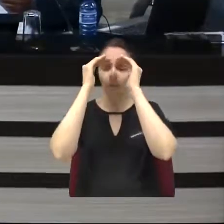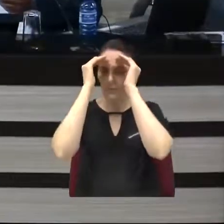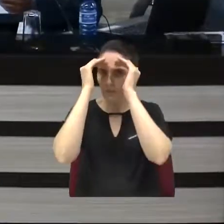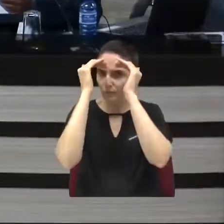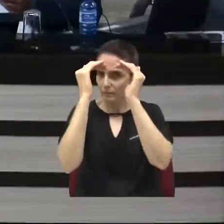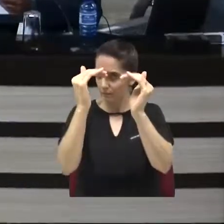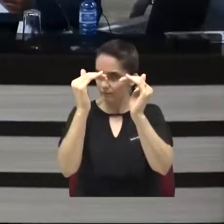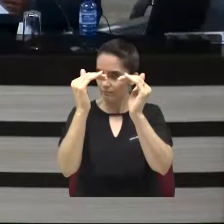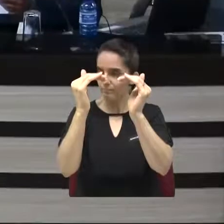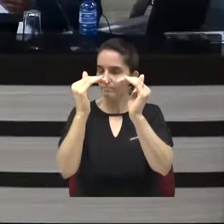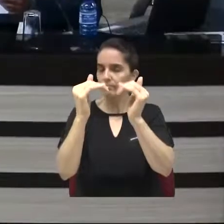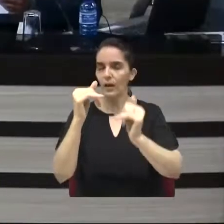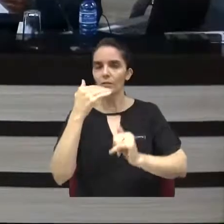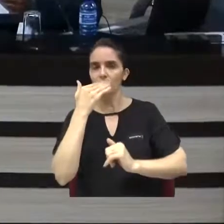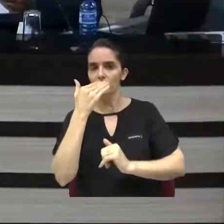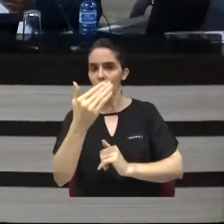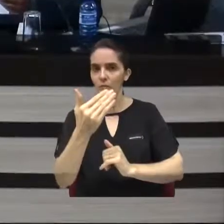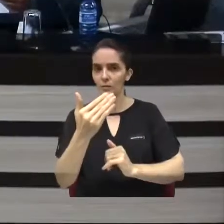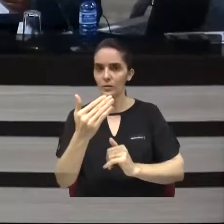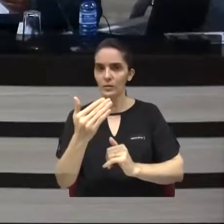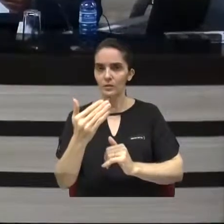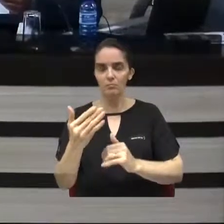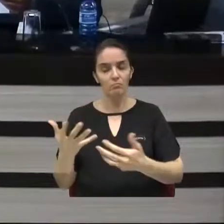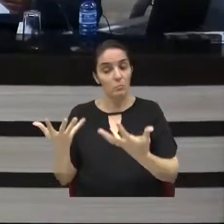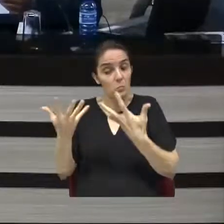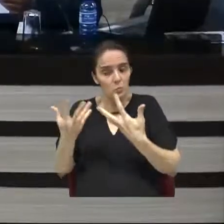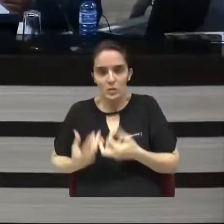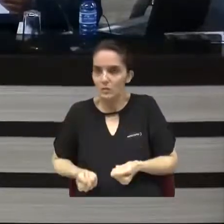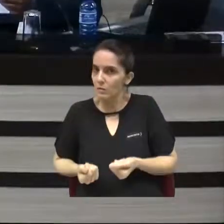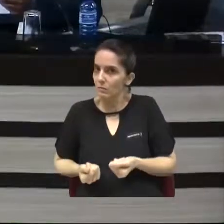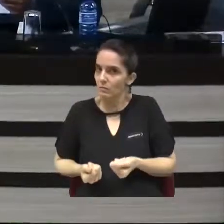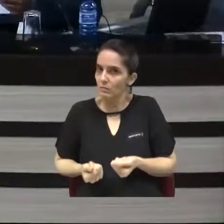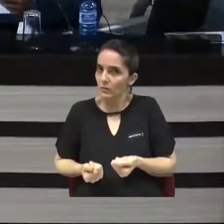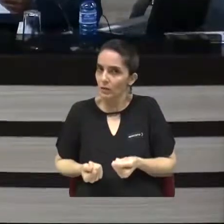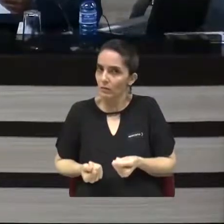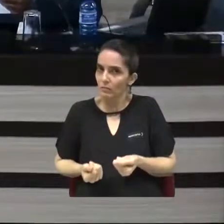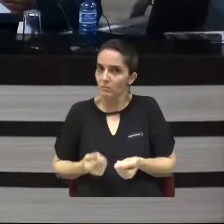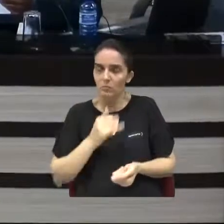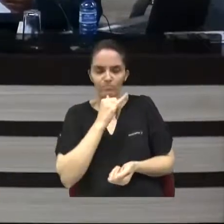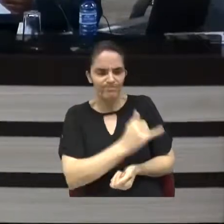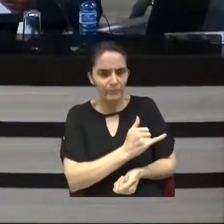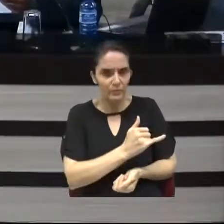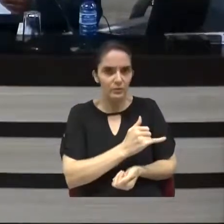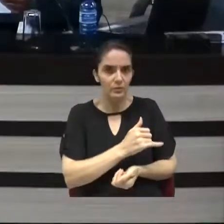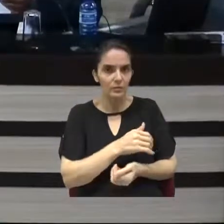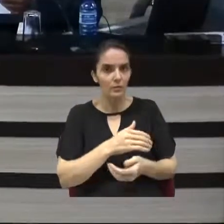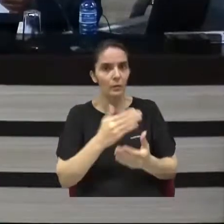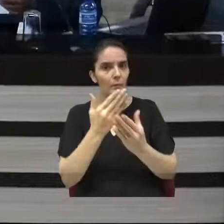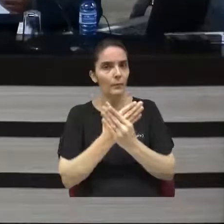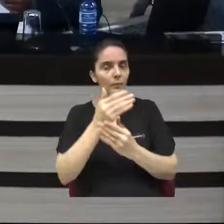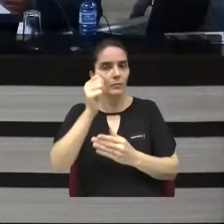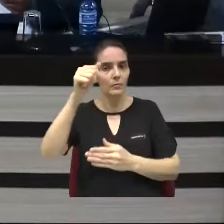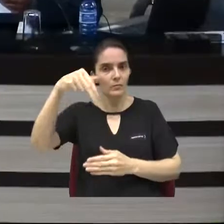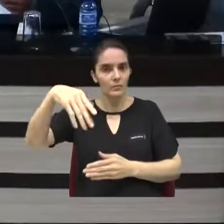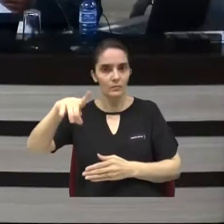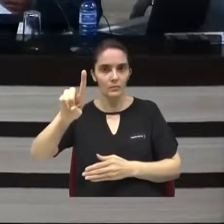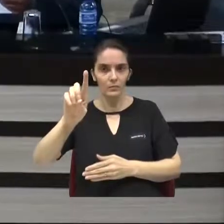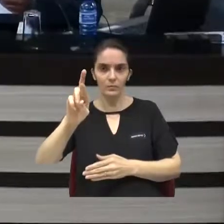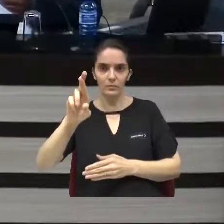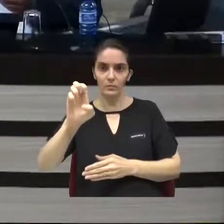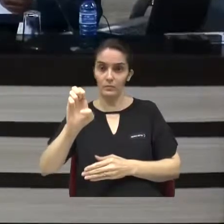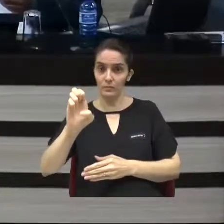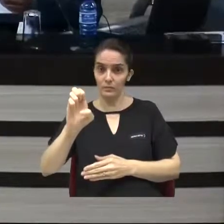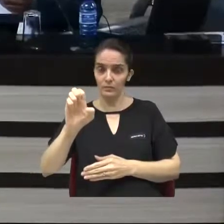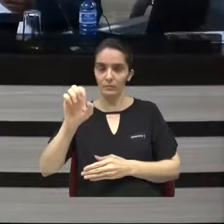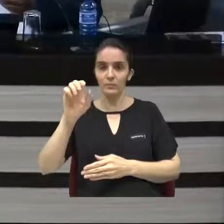ofício, requerer o não recebimento de denúncia protocolada pelo senhor André Rodrigues Heleno, agente